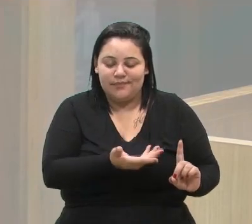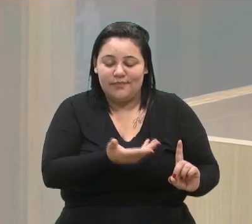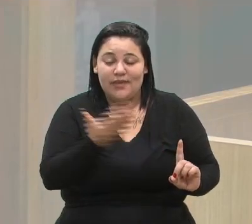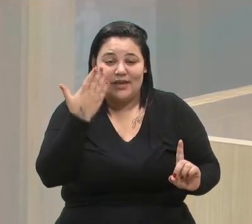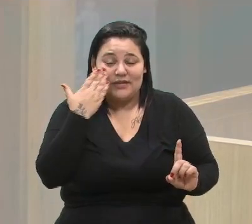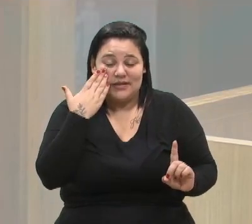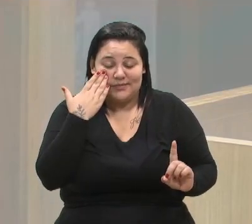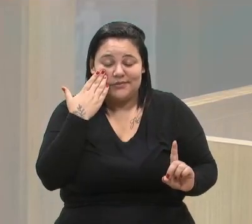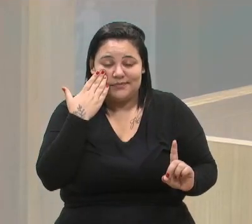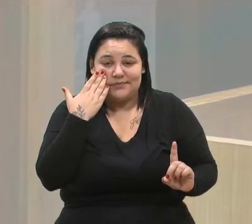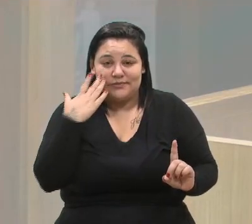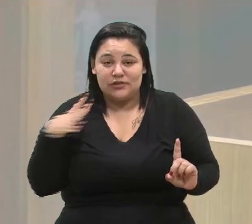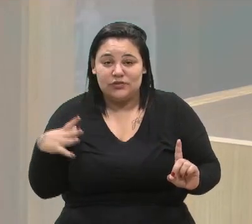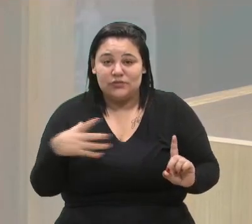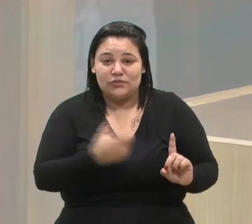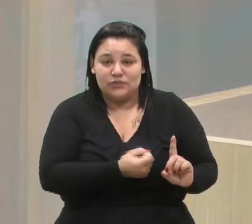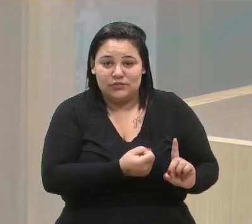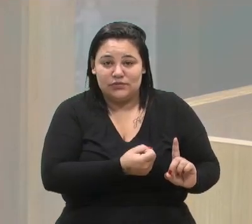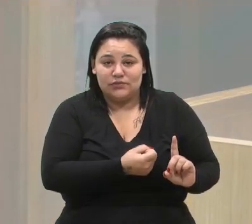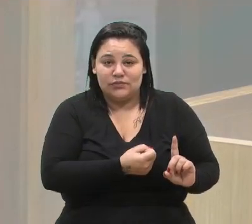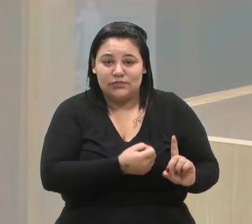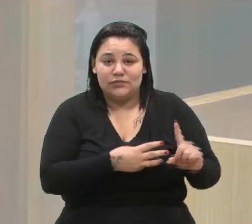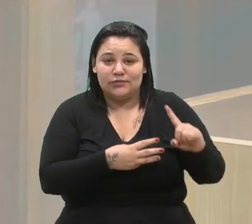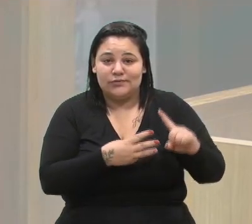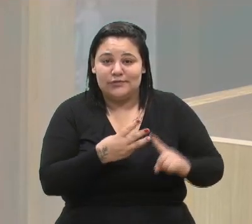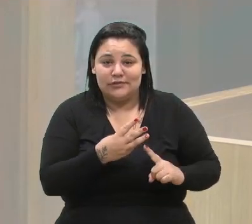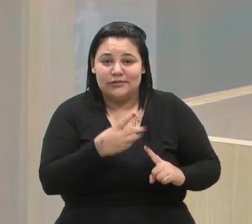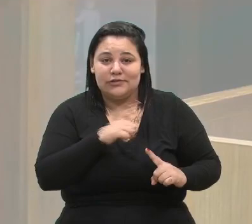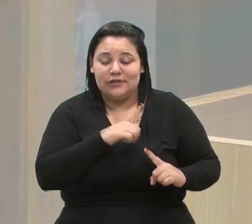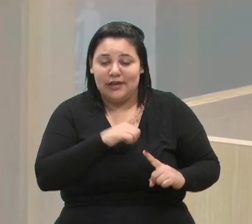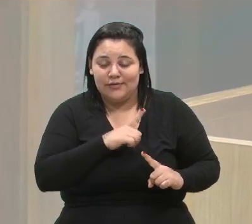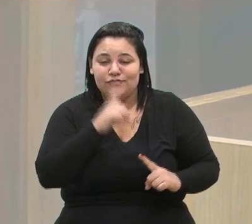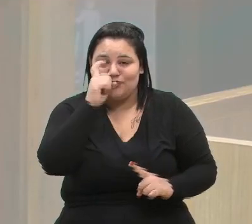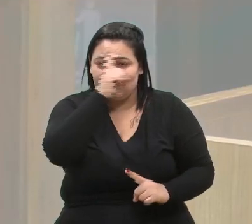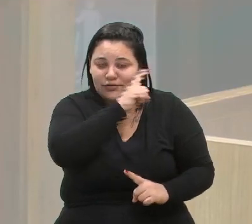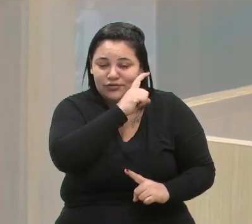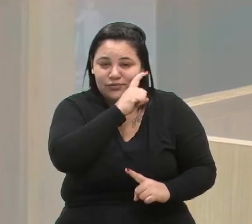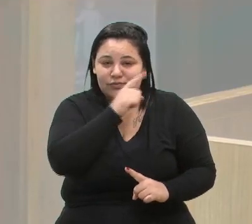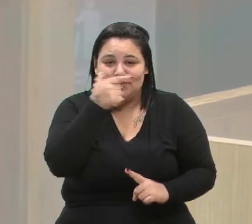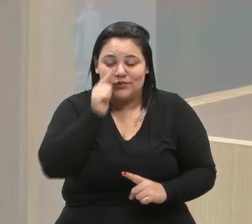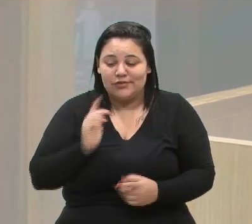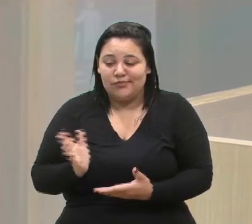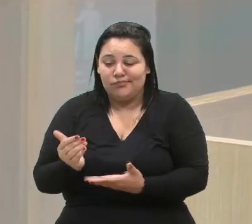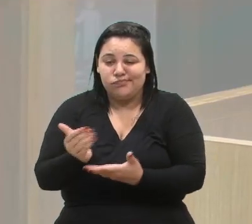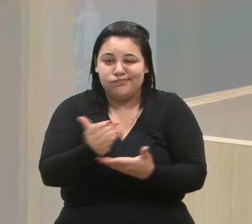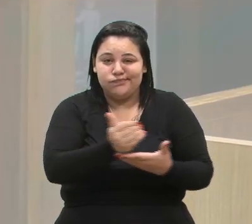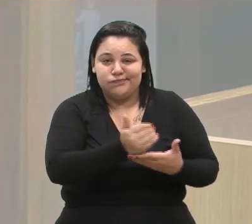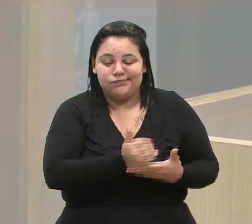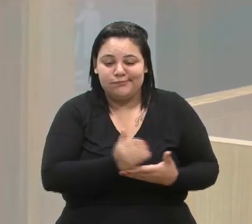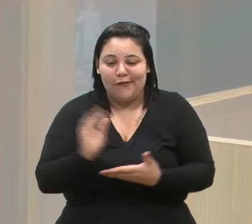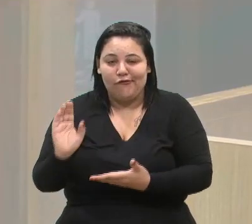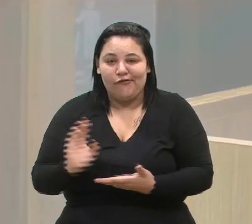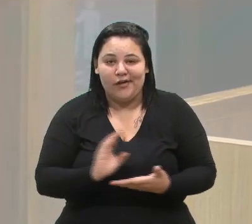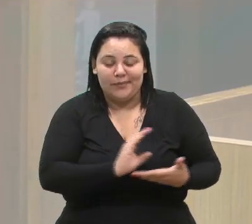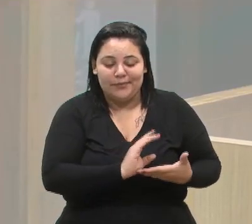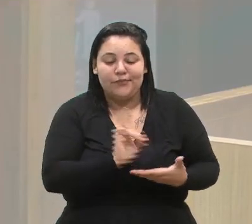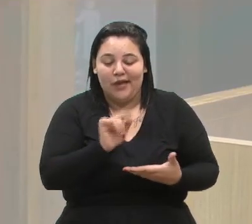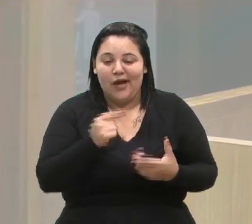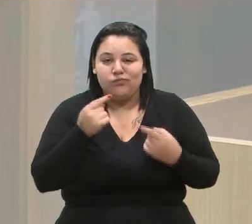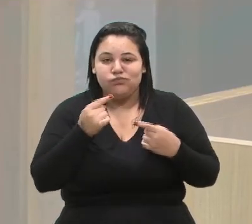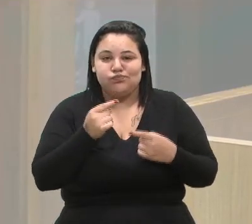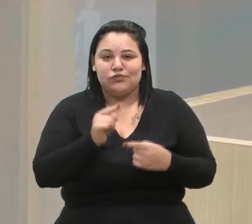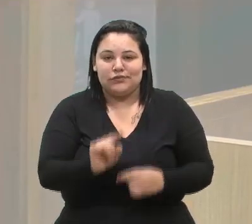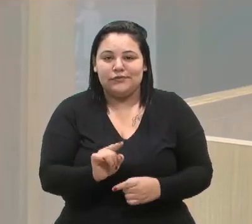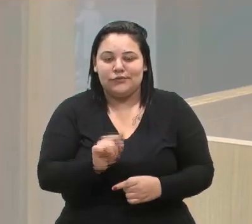elas passam dificuldades para a captação de recursos e torna-se um desafio constante manterem-se